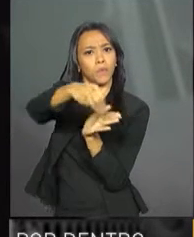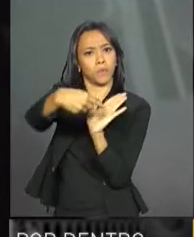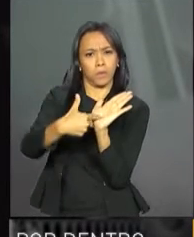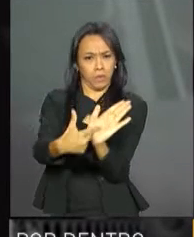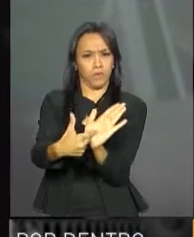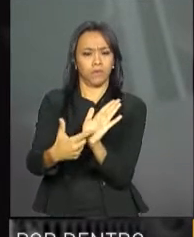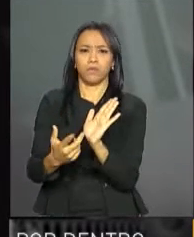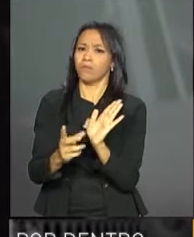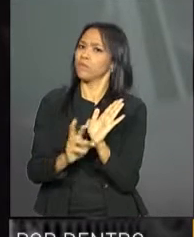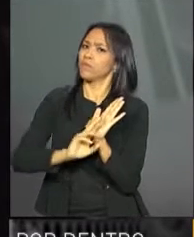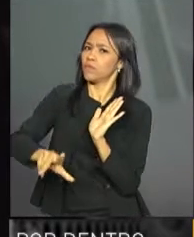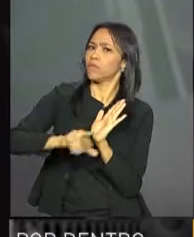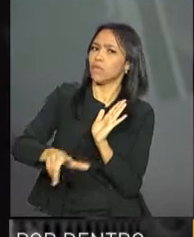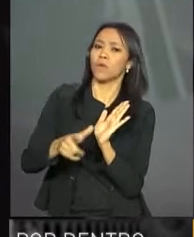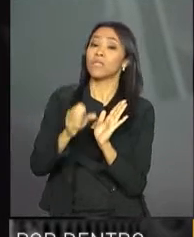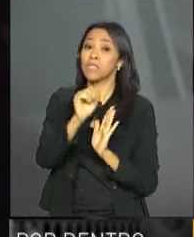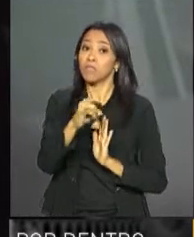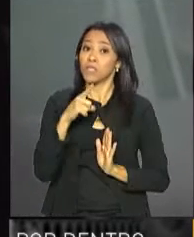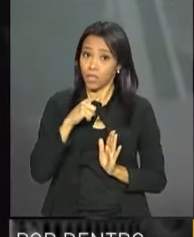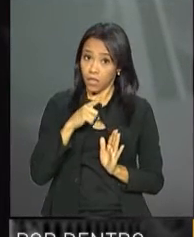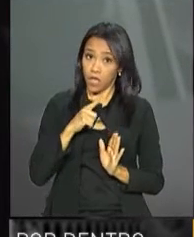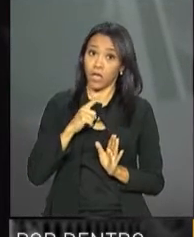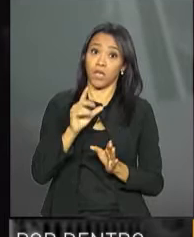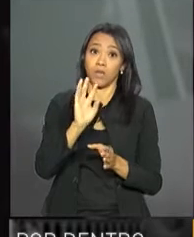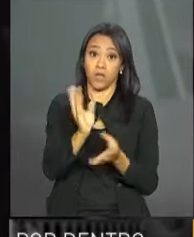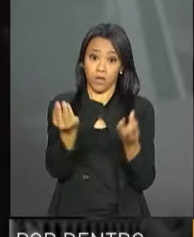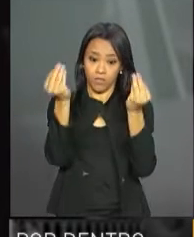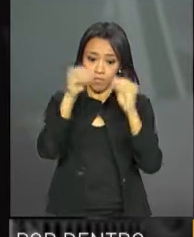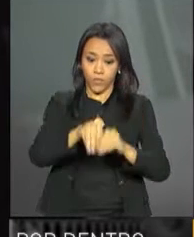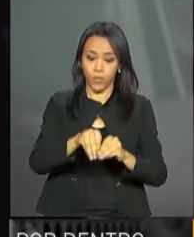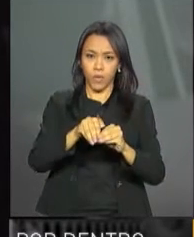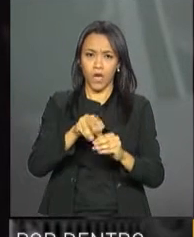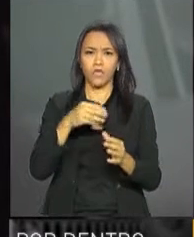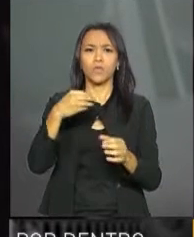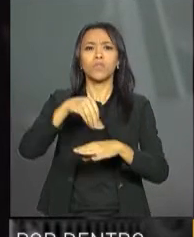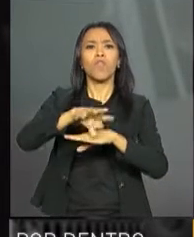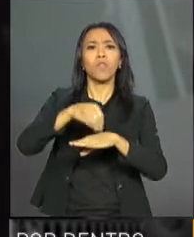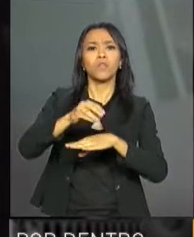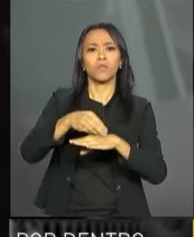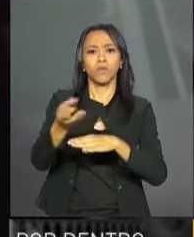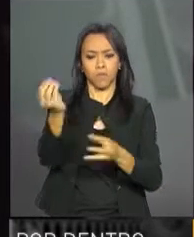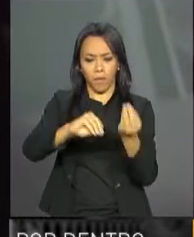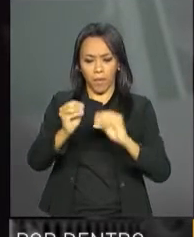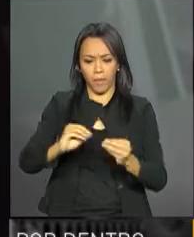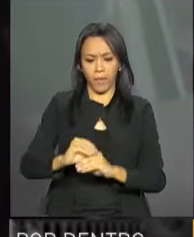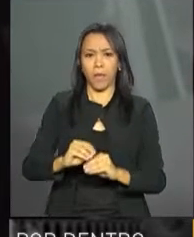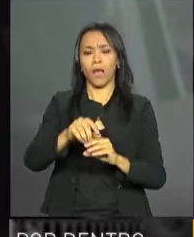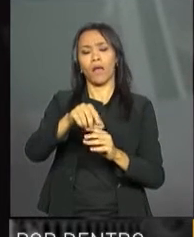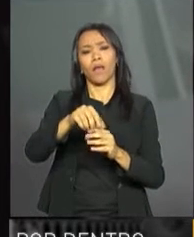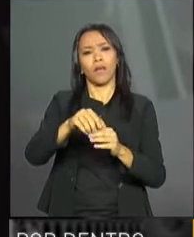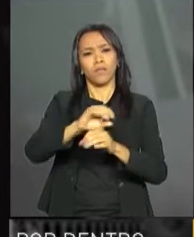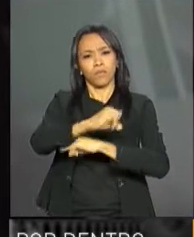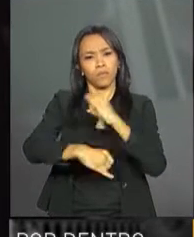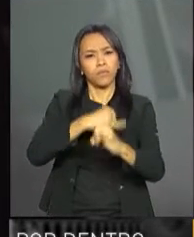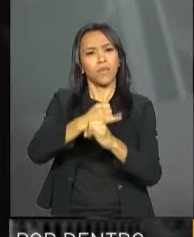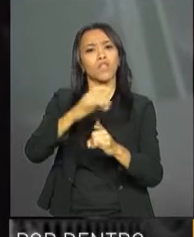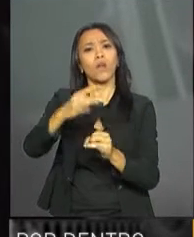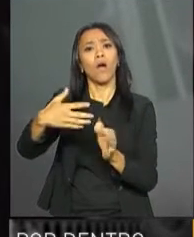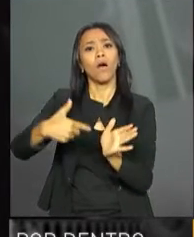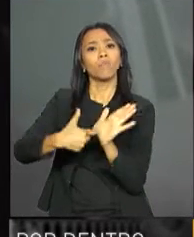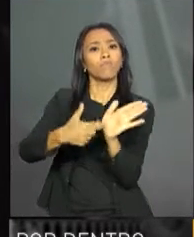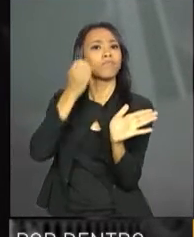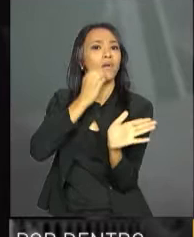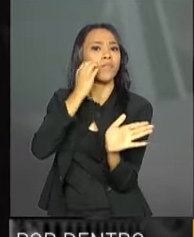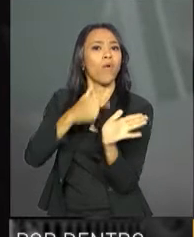se você estiver o seu cadastro a plataforma digital basta apresentar ele no seu smartphone caso você opte